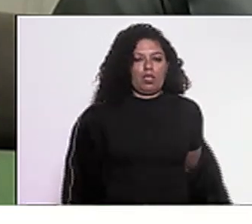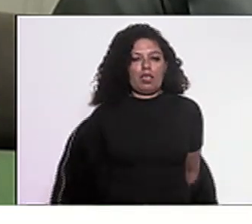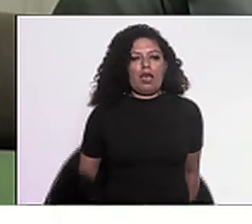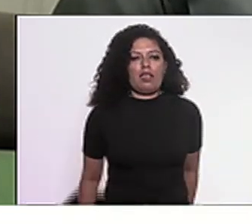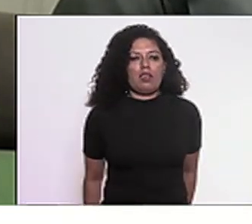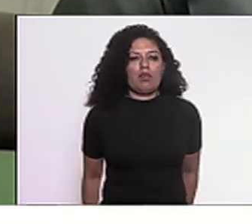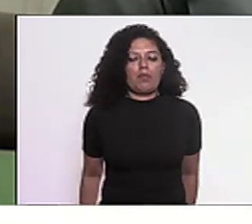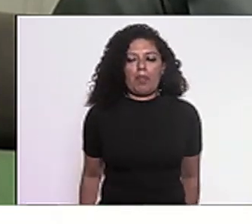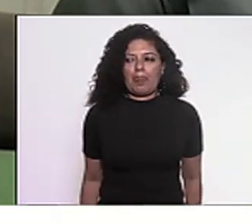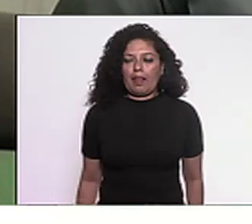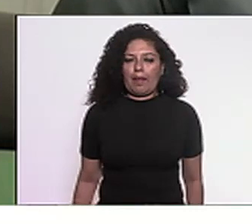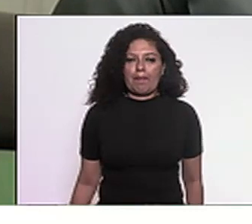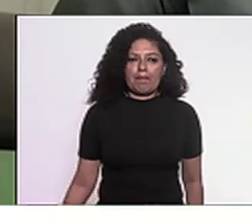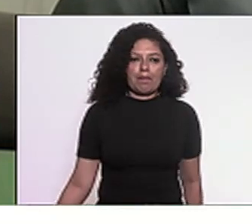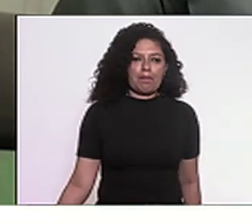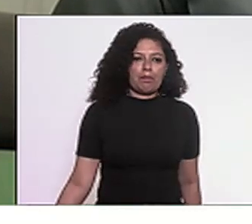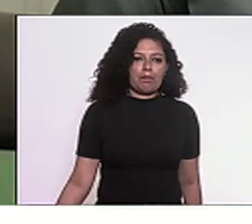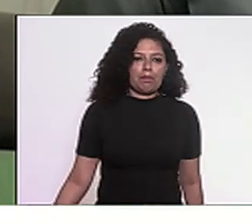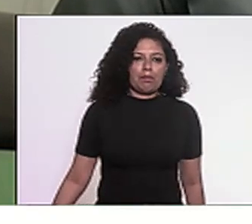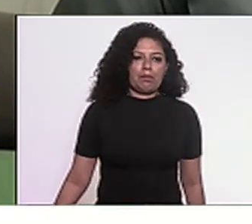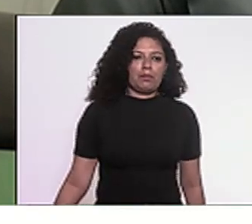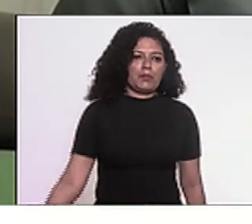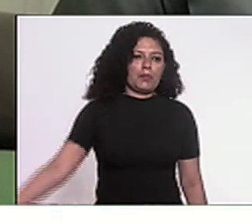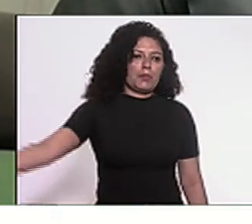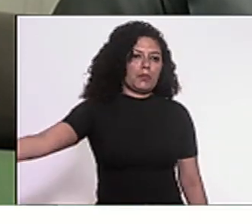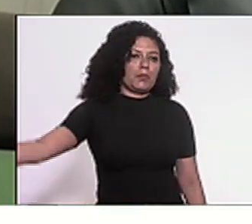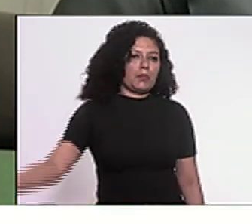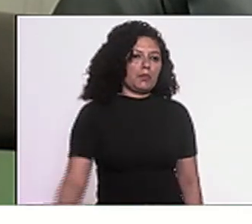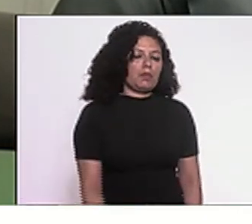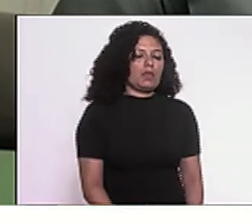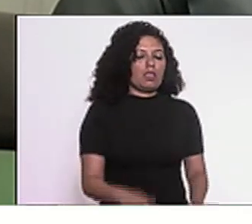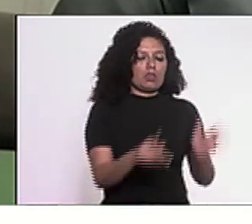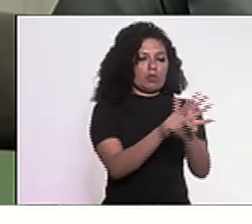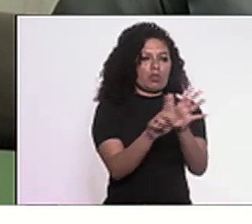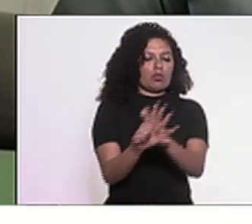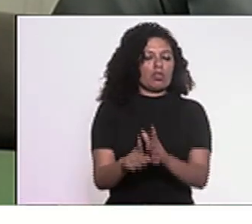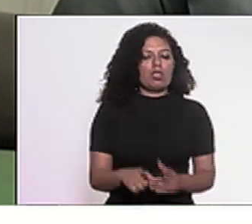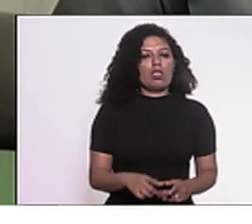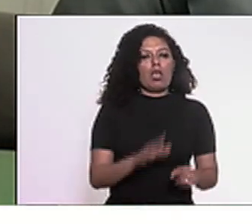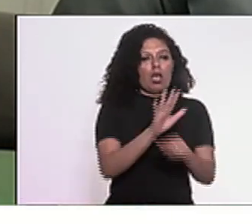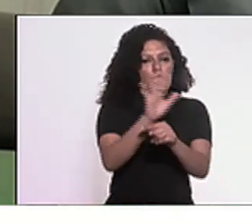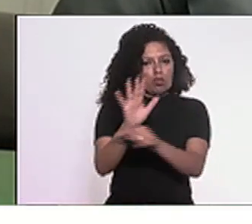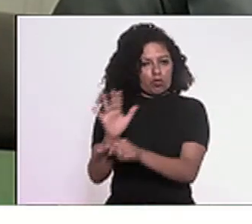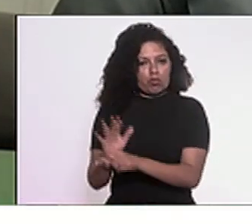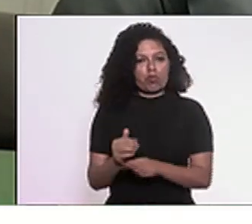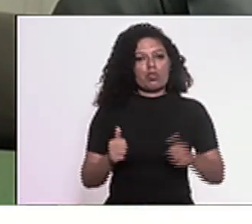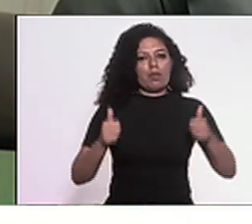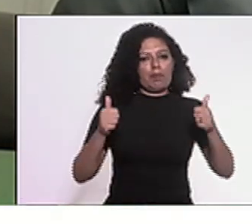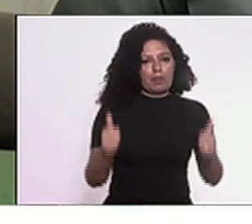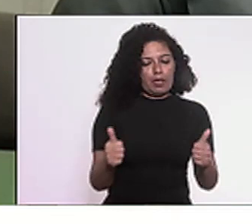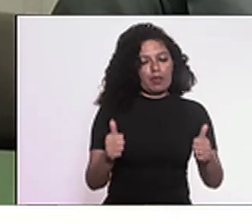só corrobora, né, o nosso trabalho que nós já fazemos. Das falas aqui,